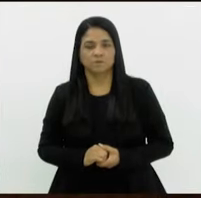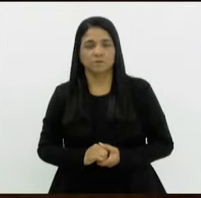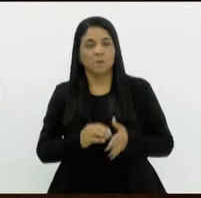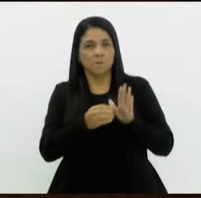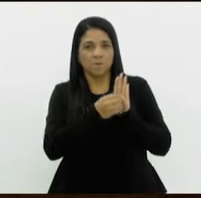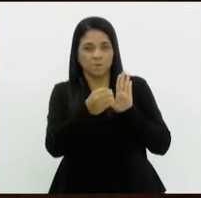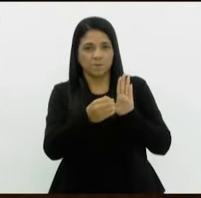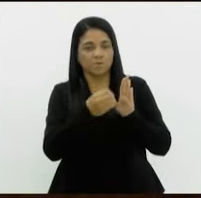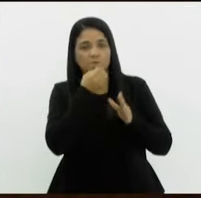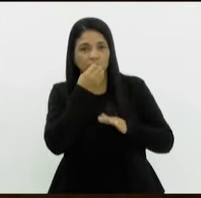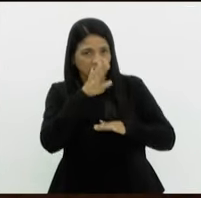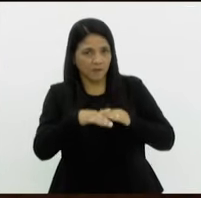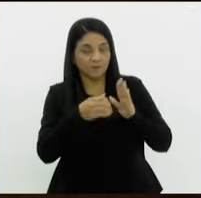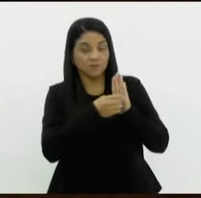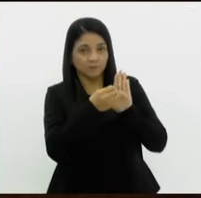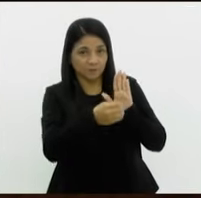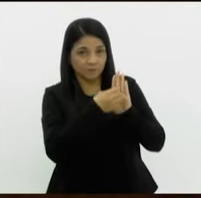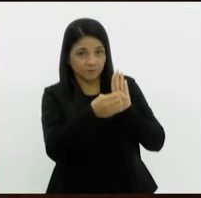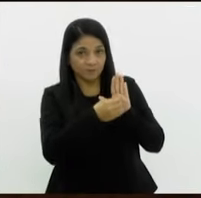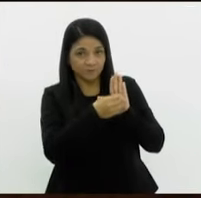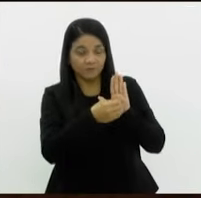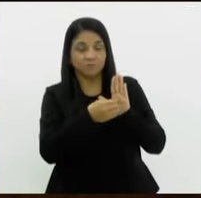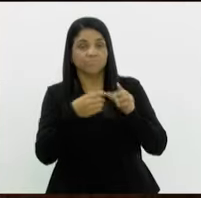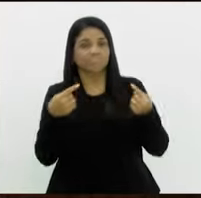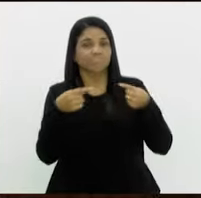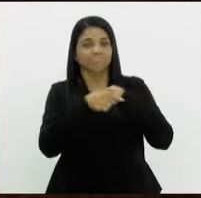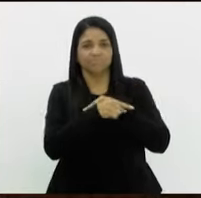Parecer, boa tarde, senhor presidente. Parecer é contrário.